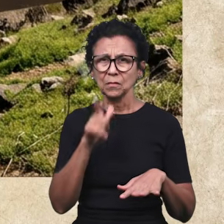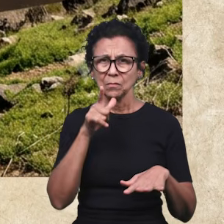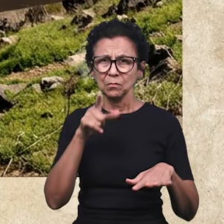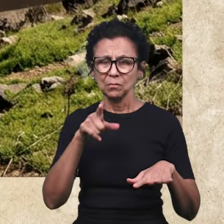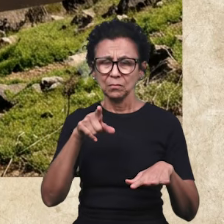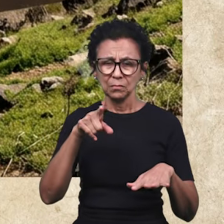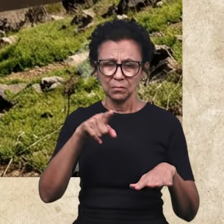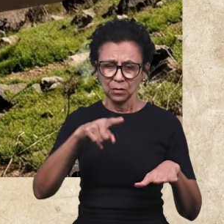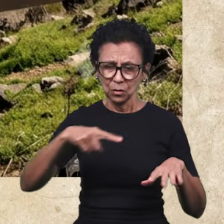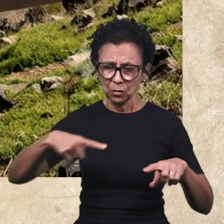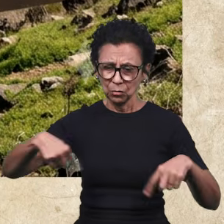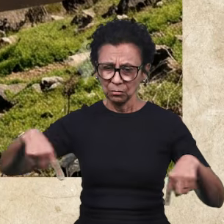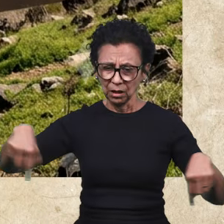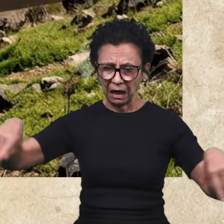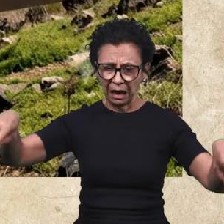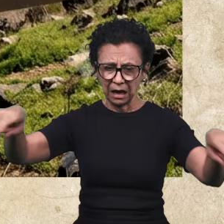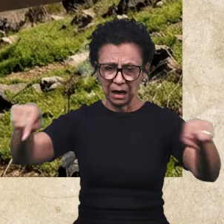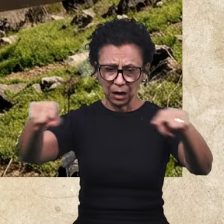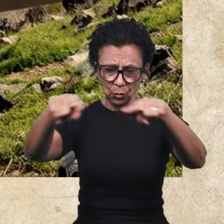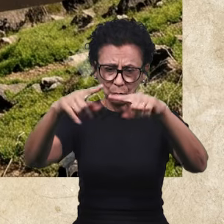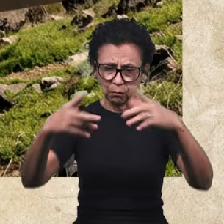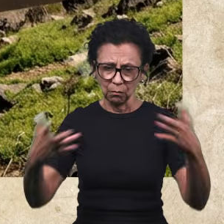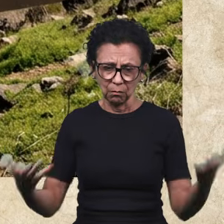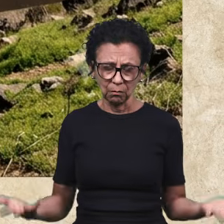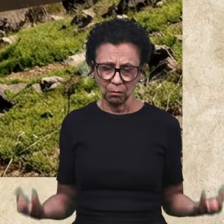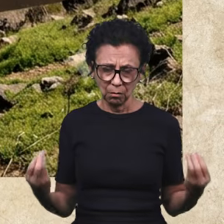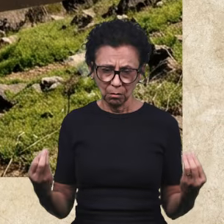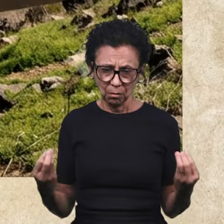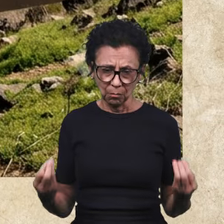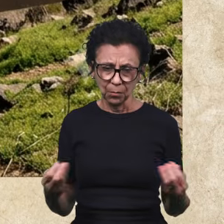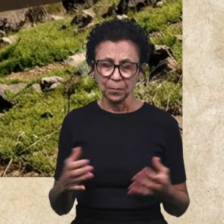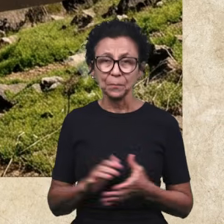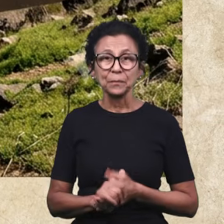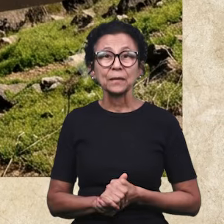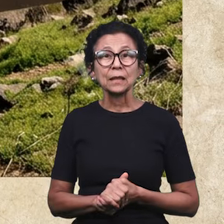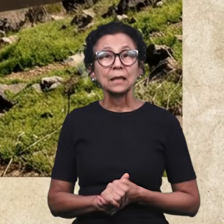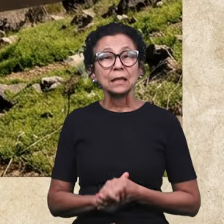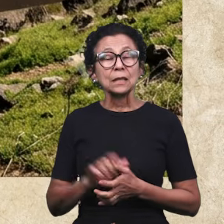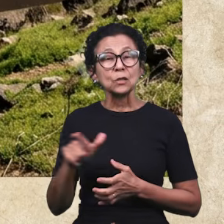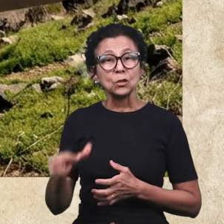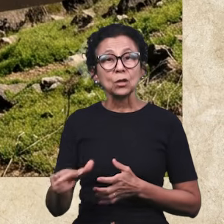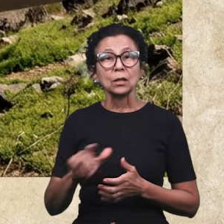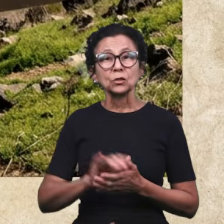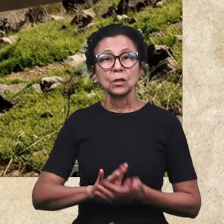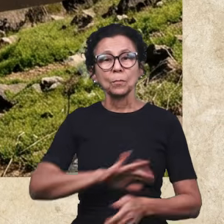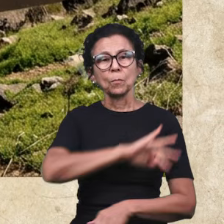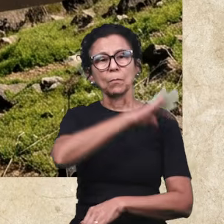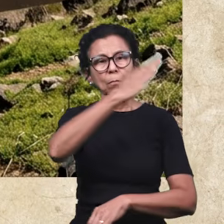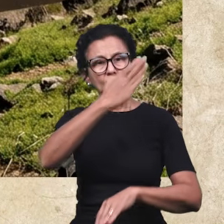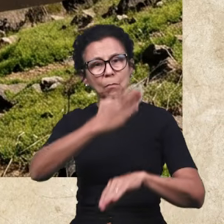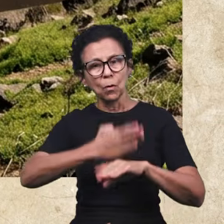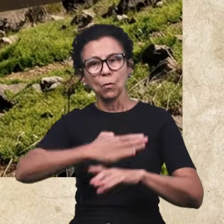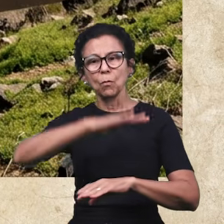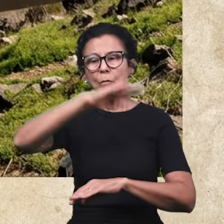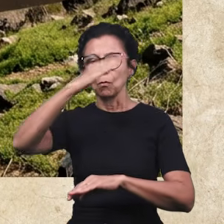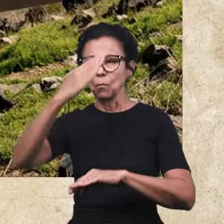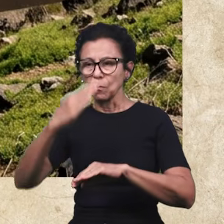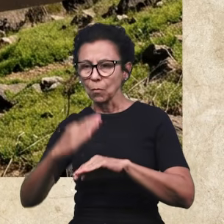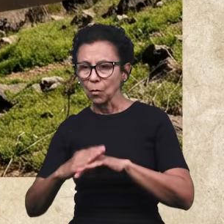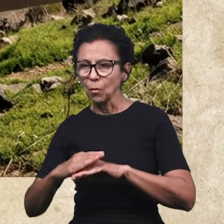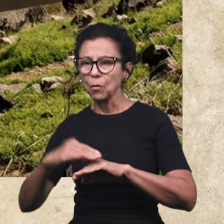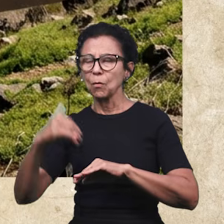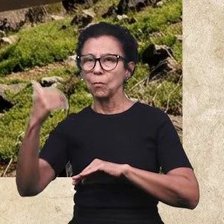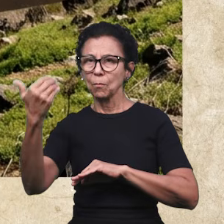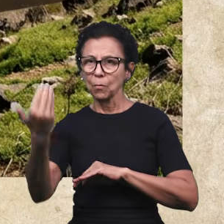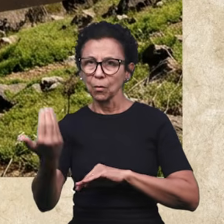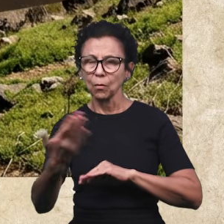então aquele ar que vinha do mar Mediterrâneo e passava pelas colinas se tornava mais